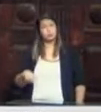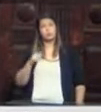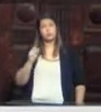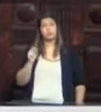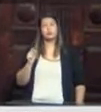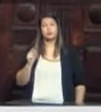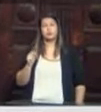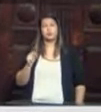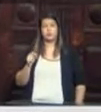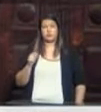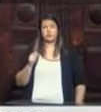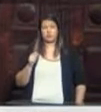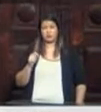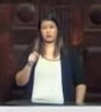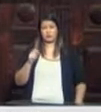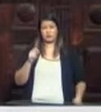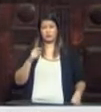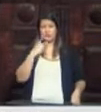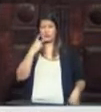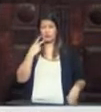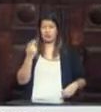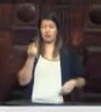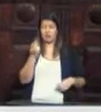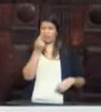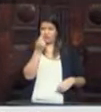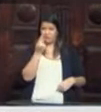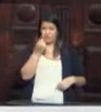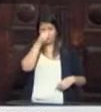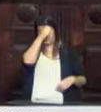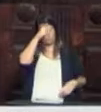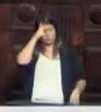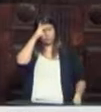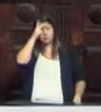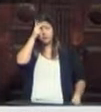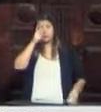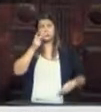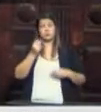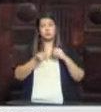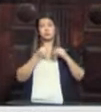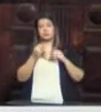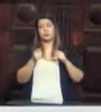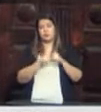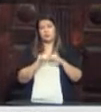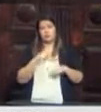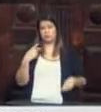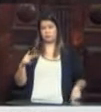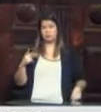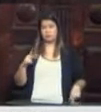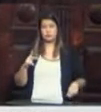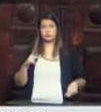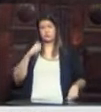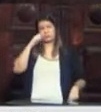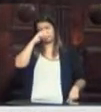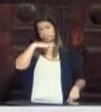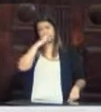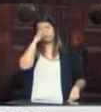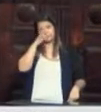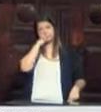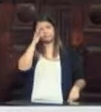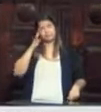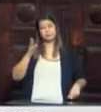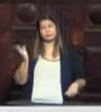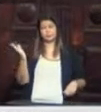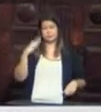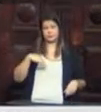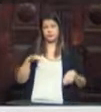com que se lida com aquilo que é público, com aquilo que é de todos nós. É um absurdo vir esse projeto para casa sem